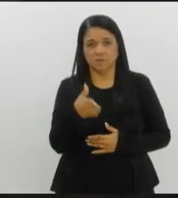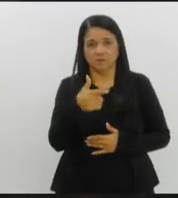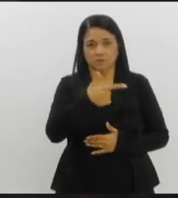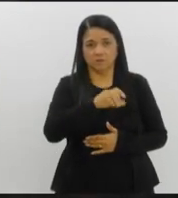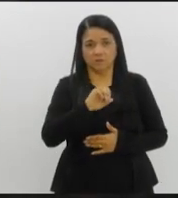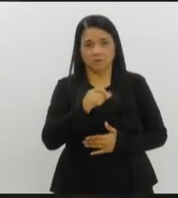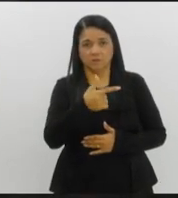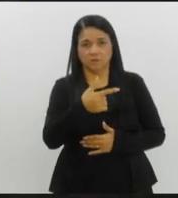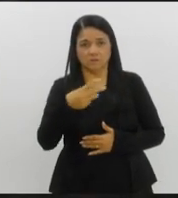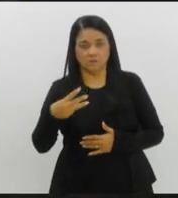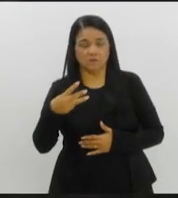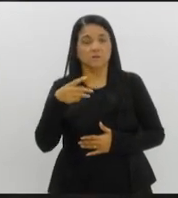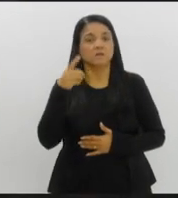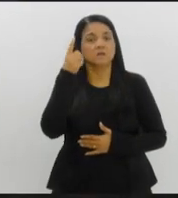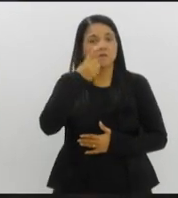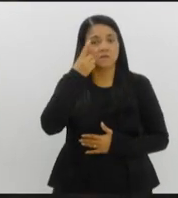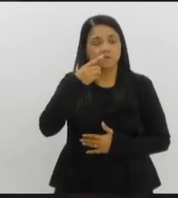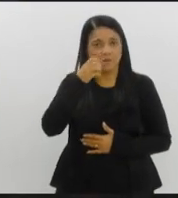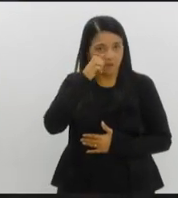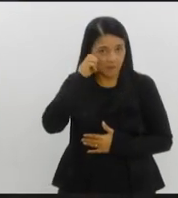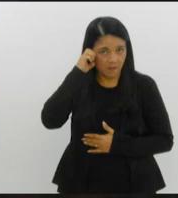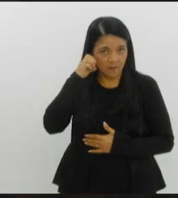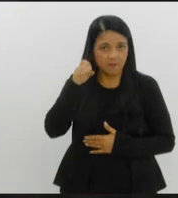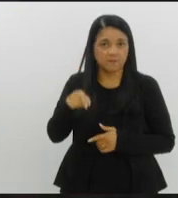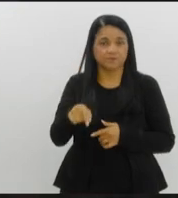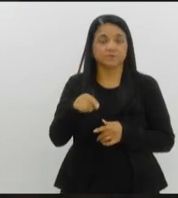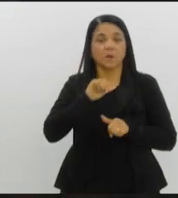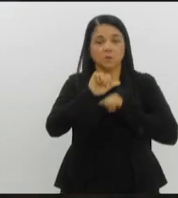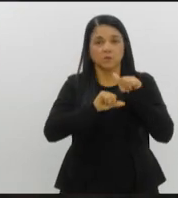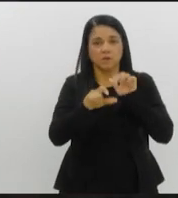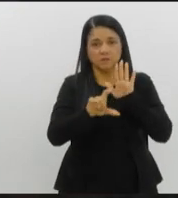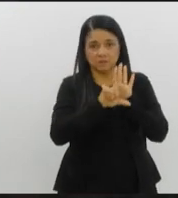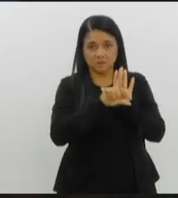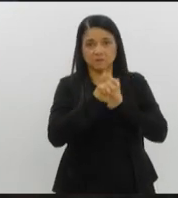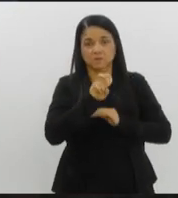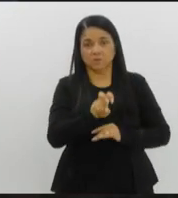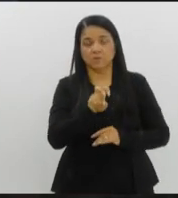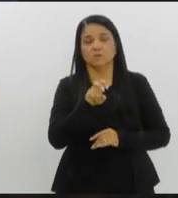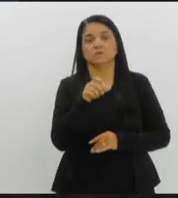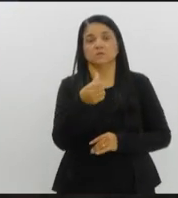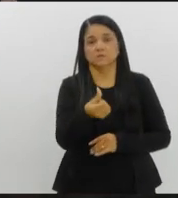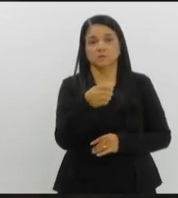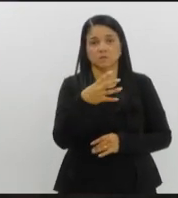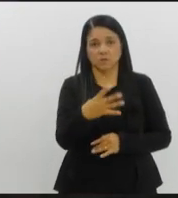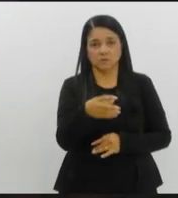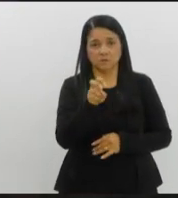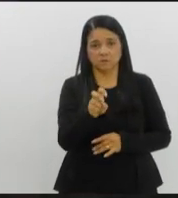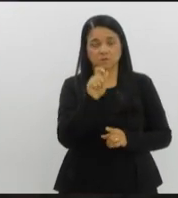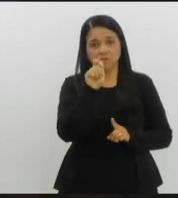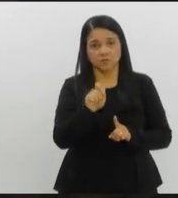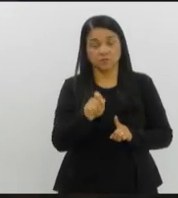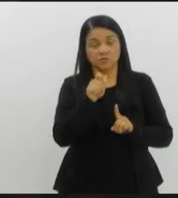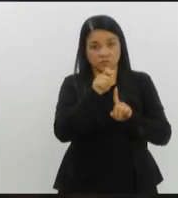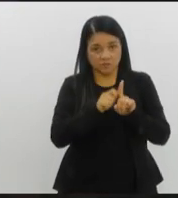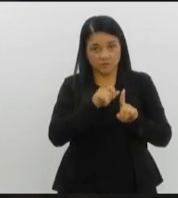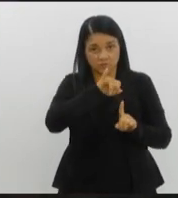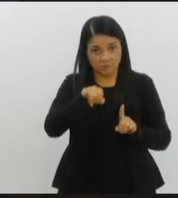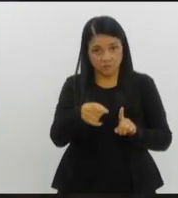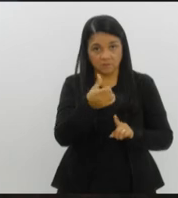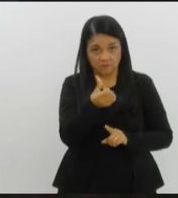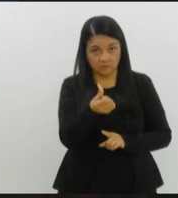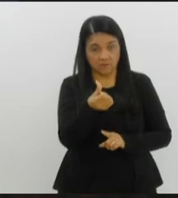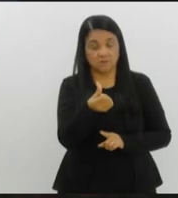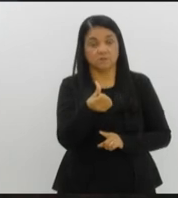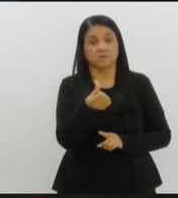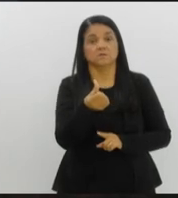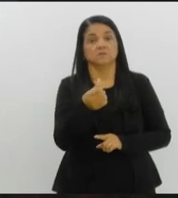1539/2023, de autoria da deputada Érica Takimoto, que altera a lei estadual número 5.645, de 6 de janeiro de 2010,